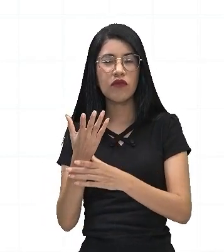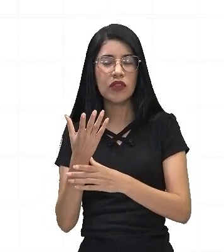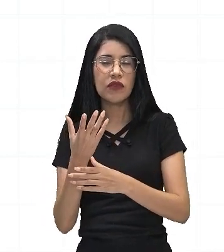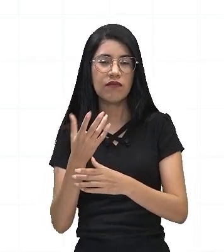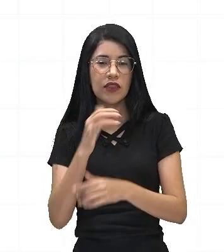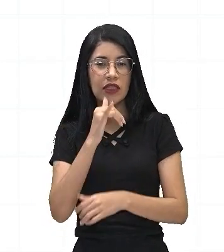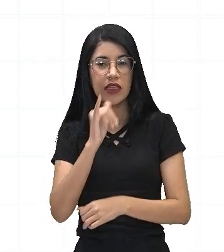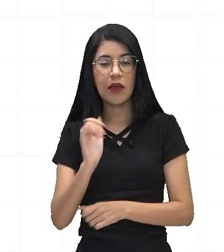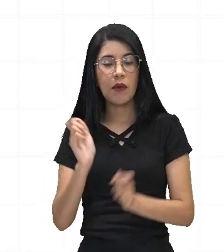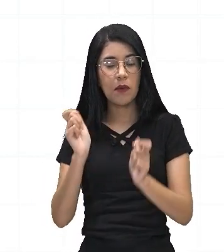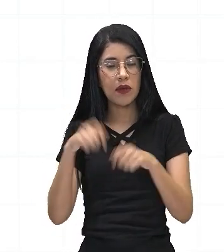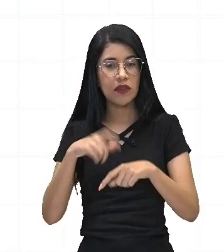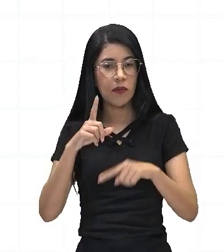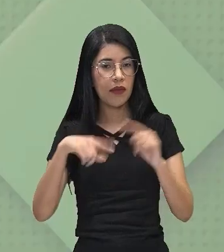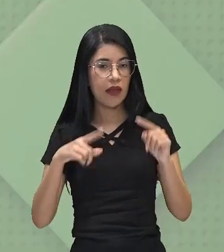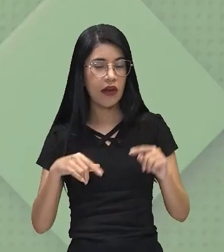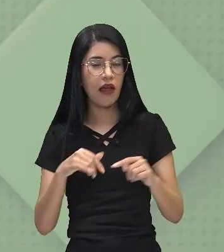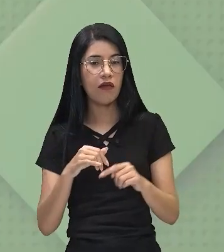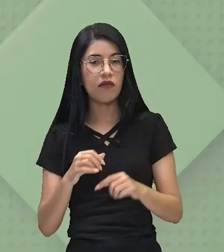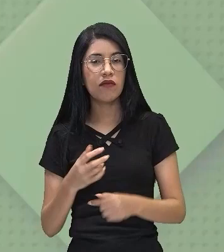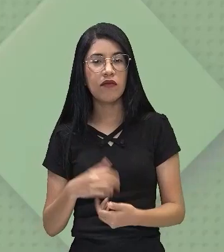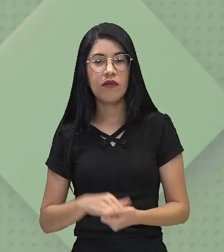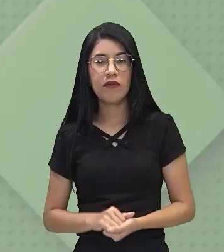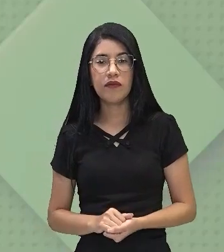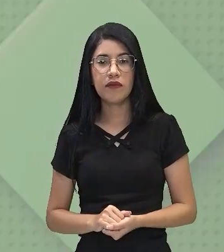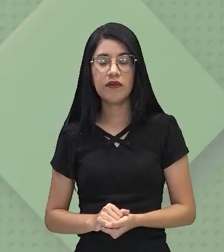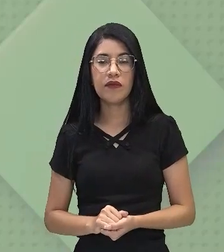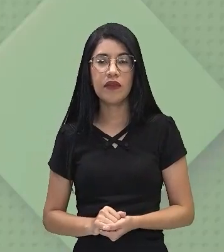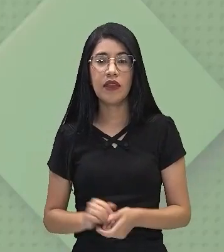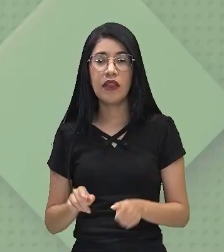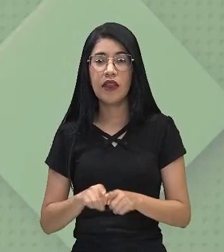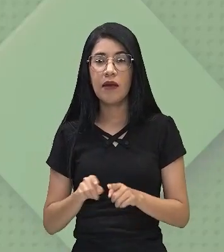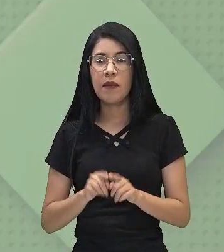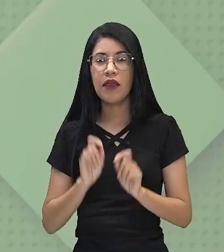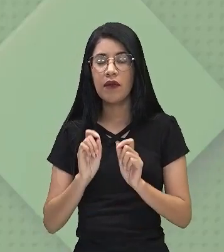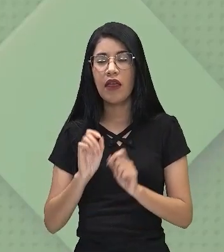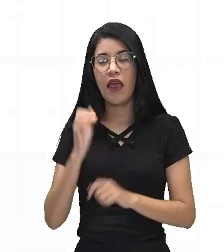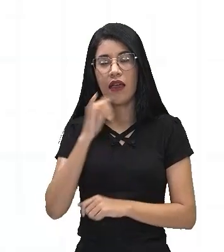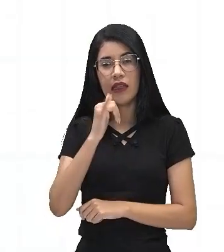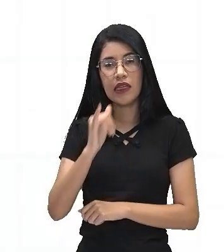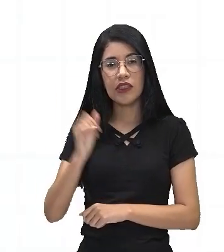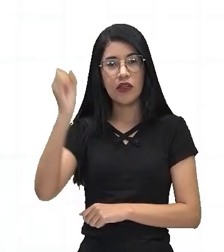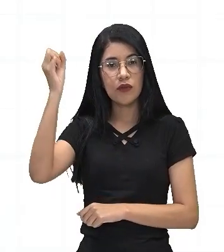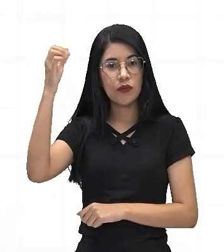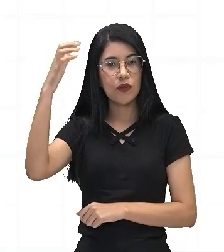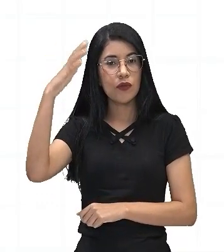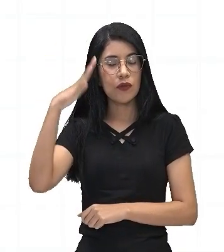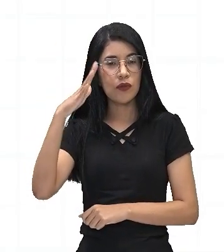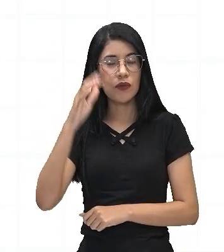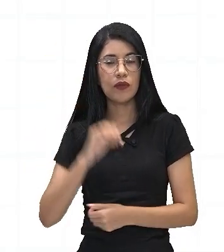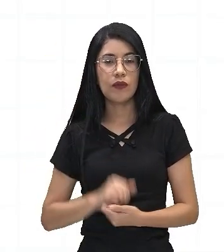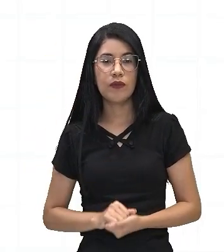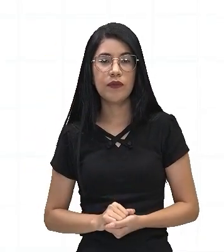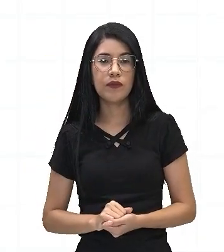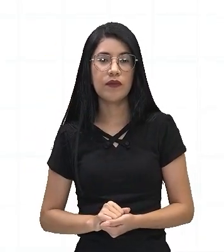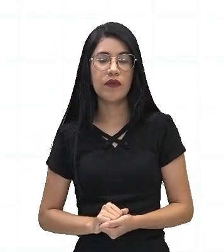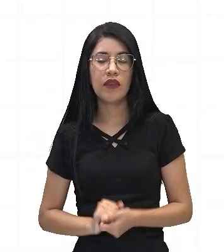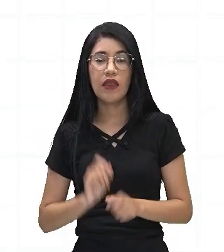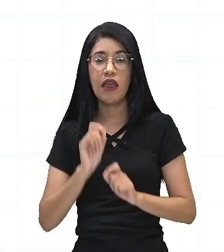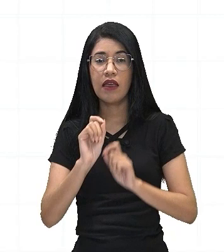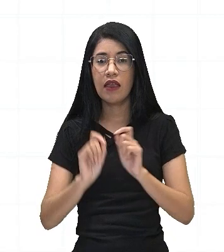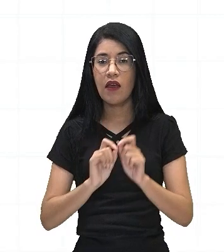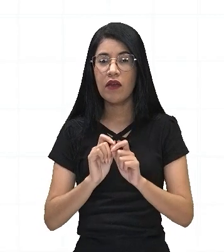equipamento consiga funcionar. Nós temos também a energia luminosa, que a gente vai também relembrar esse conceito, que é